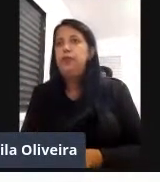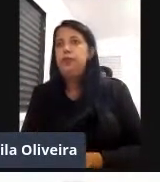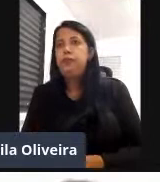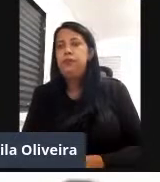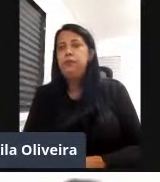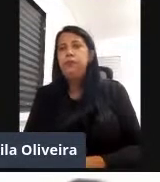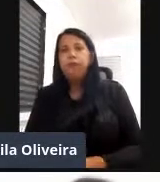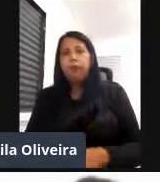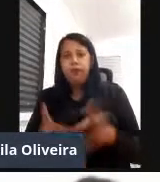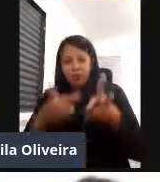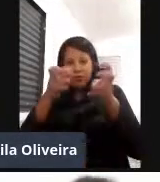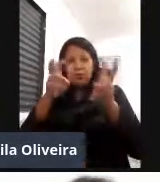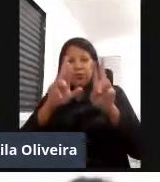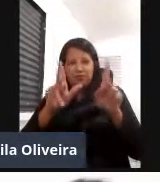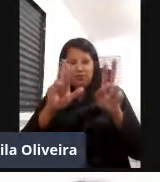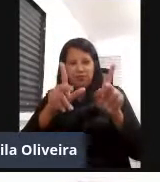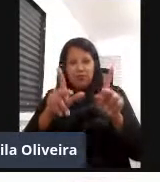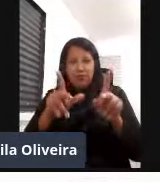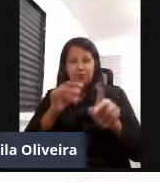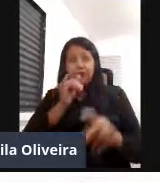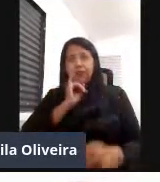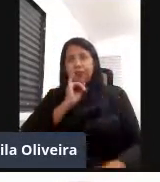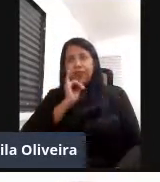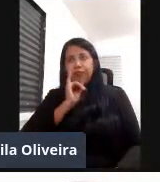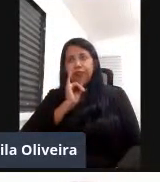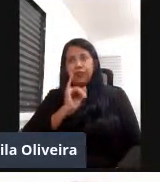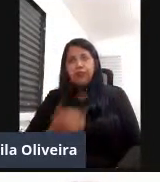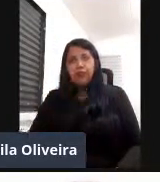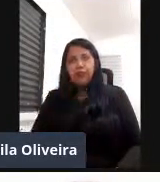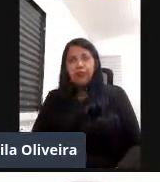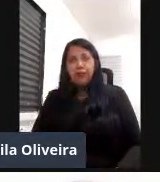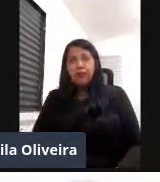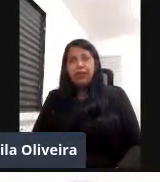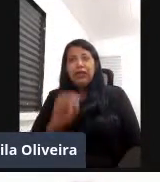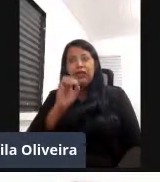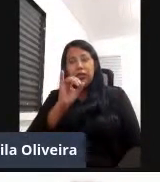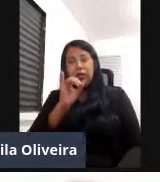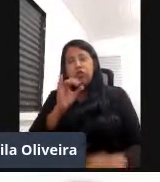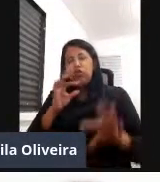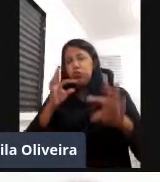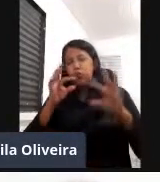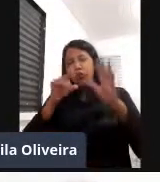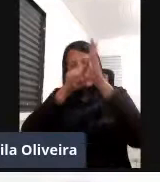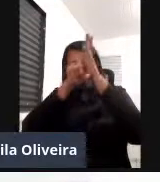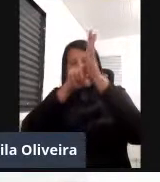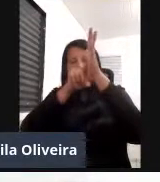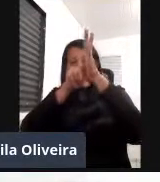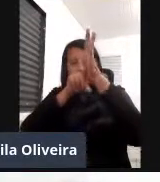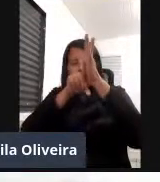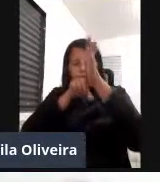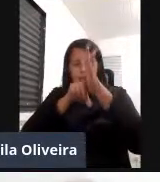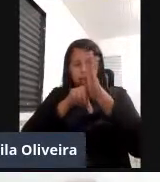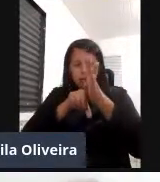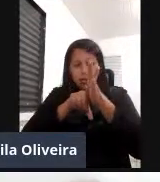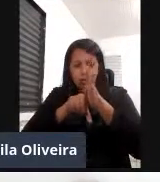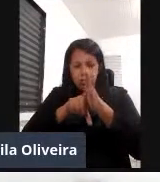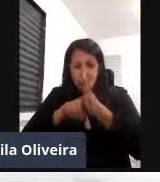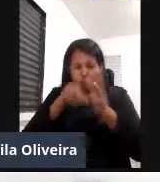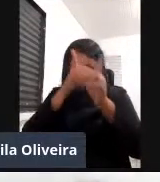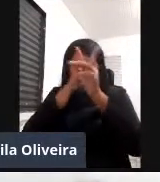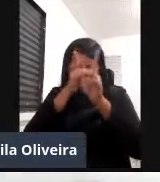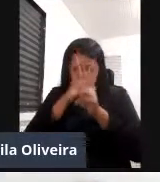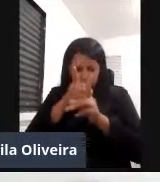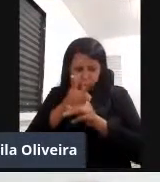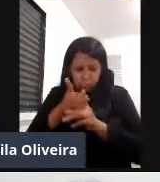que, já pensou se a gente tivesse que olhar um a um dos 240 mil resultados